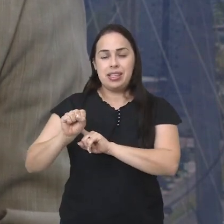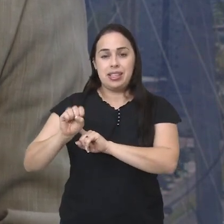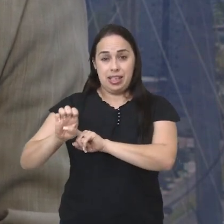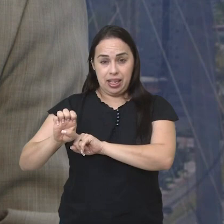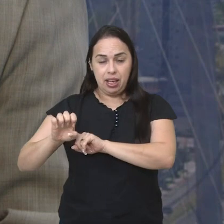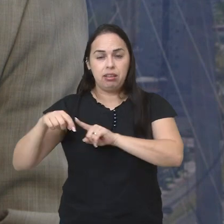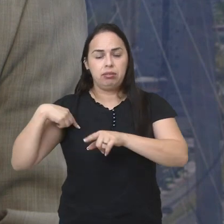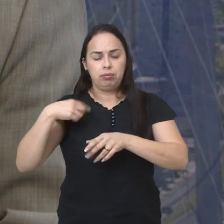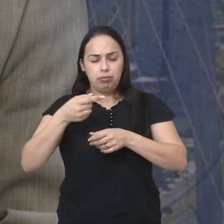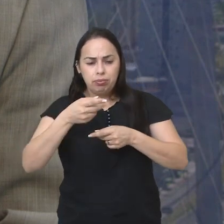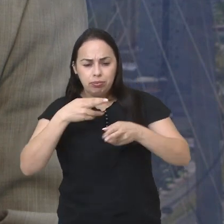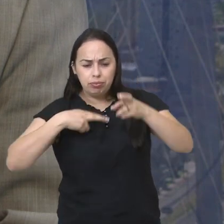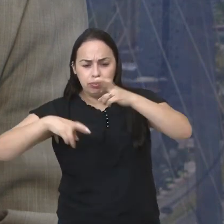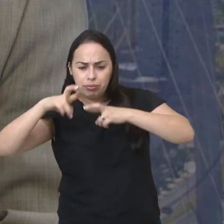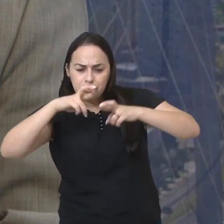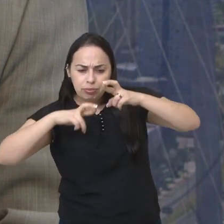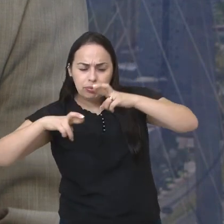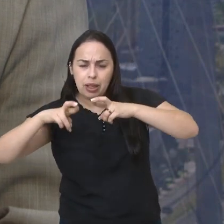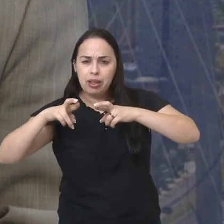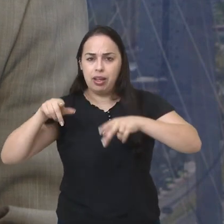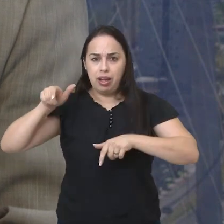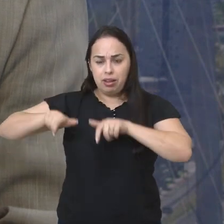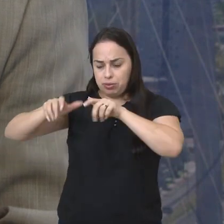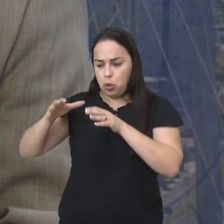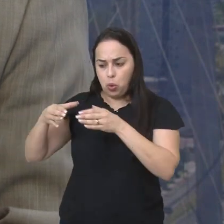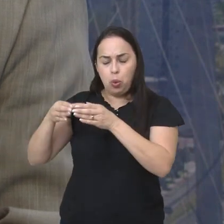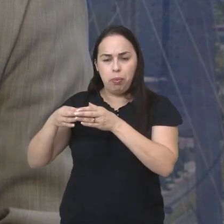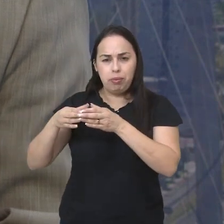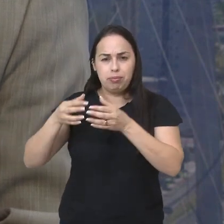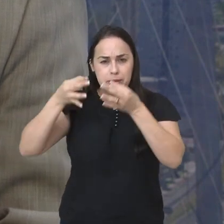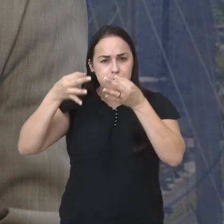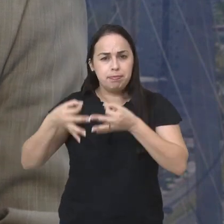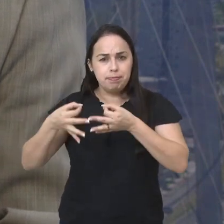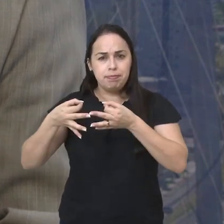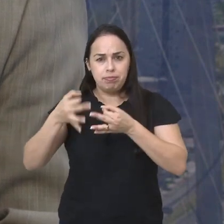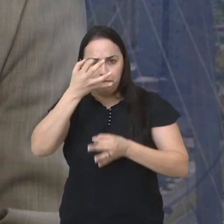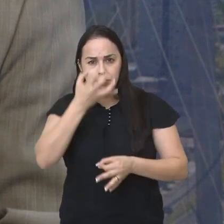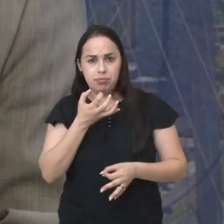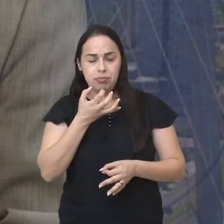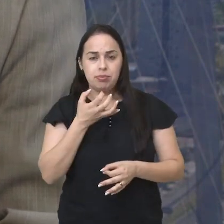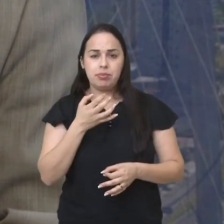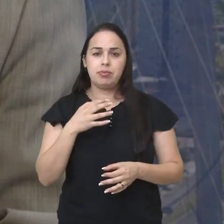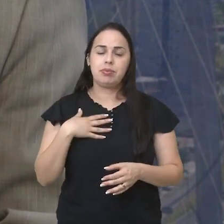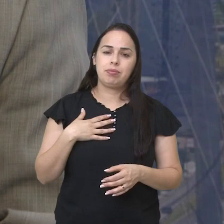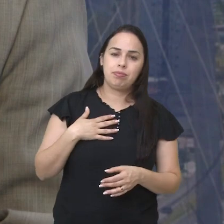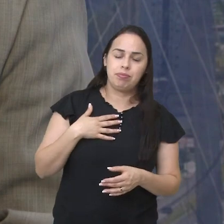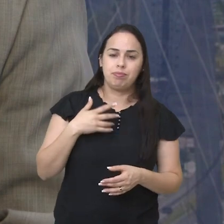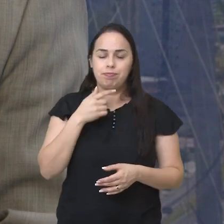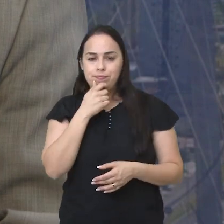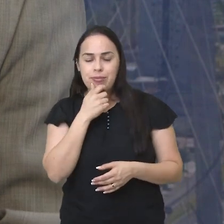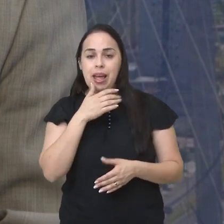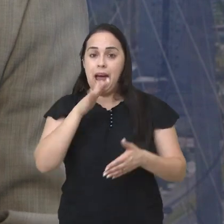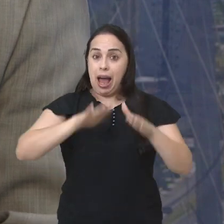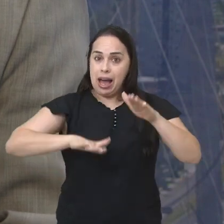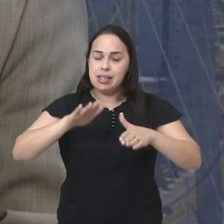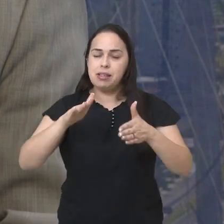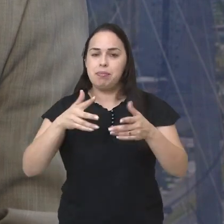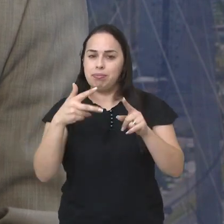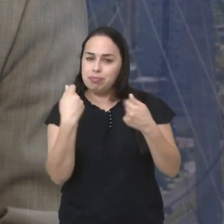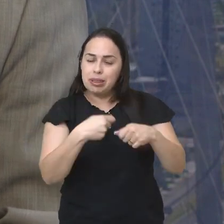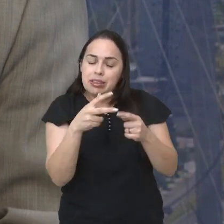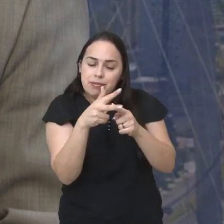né, qualificados para isso. E a gente, lógico que uma ou outra vai ter uma aresta que precisa ser